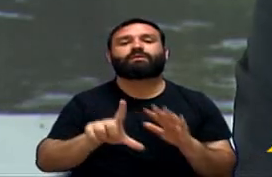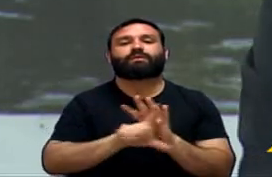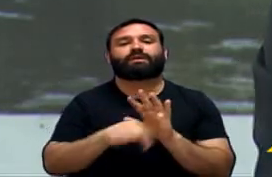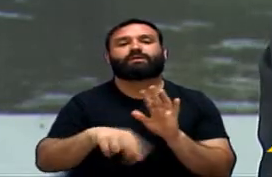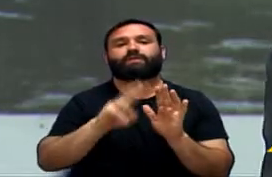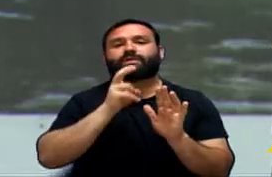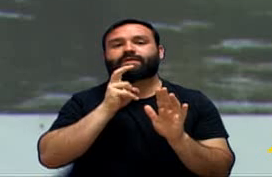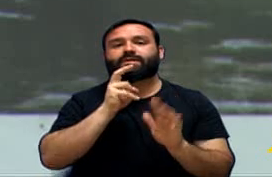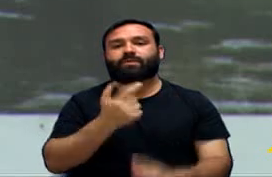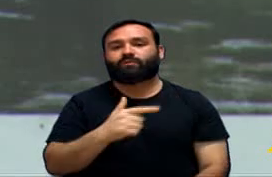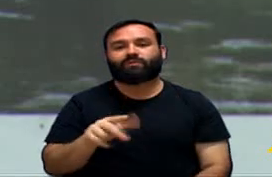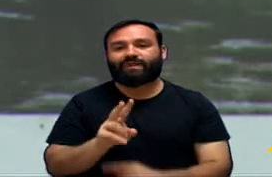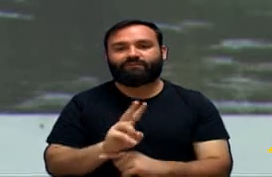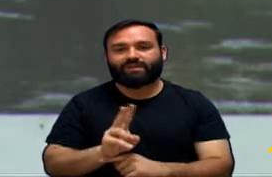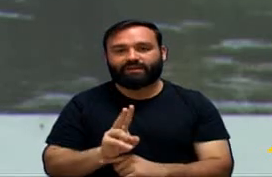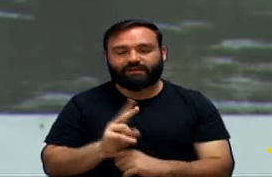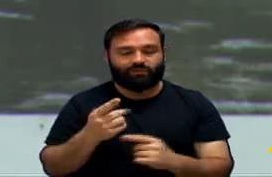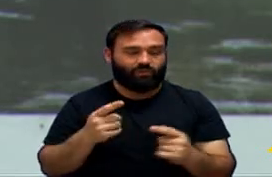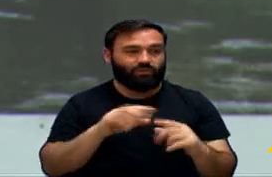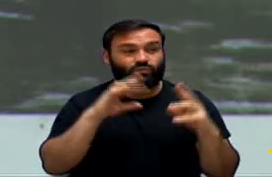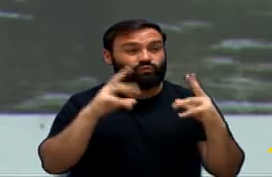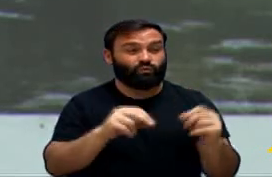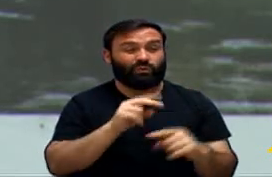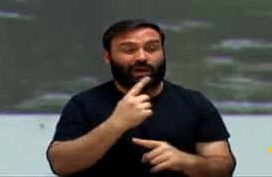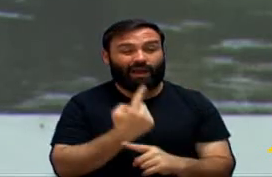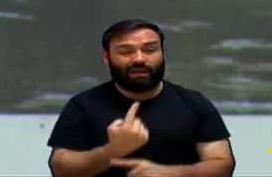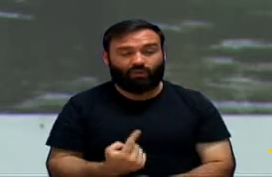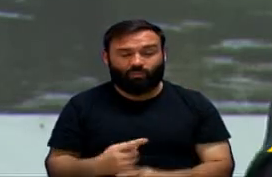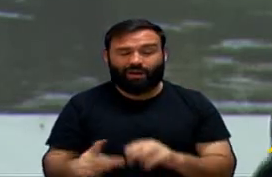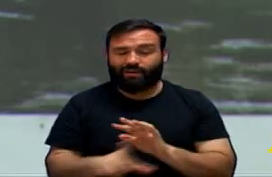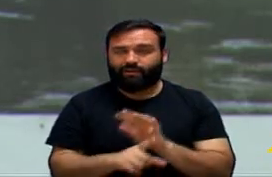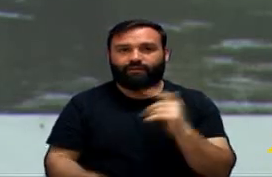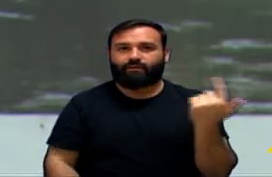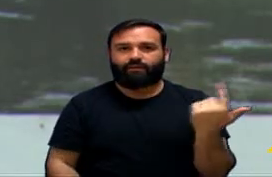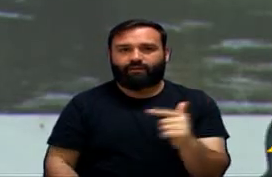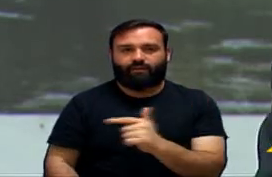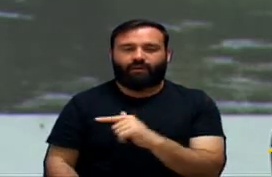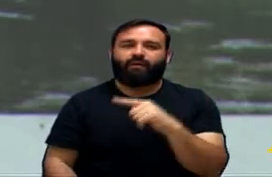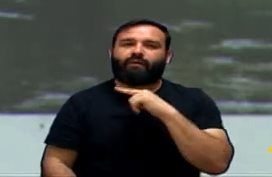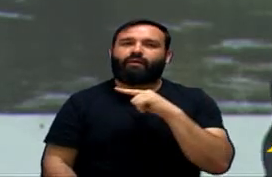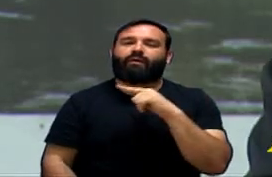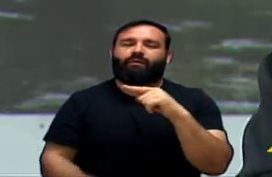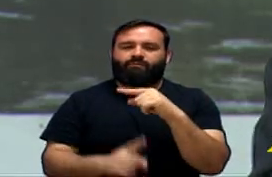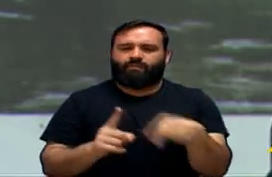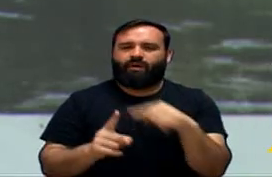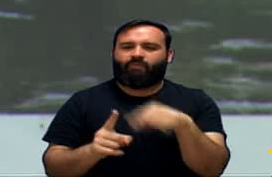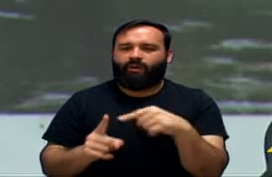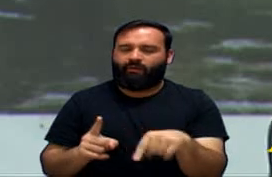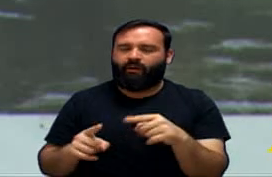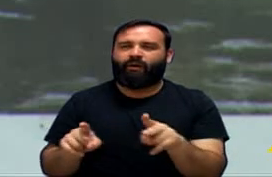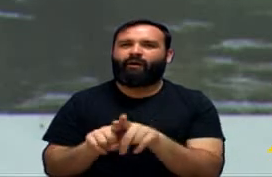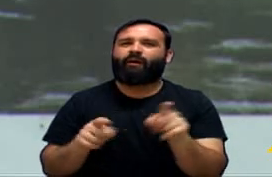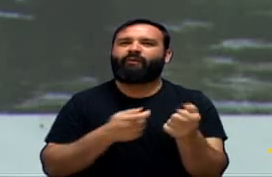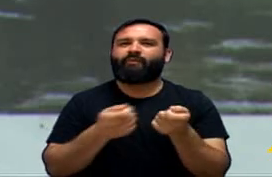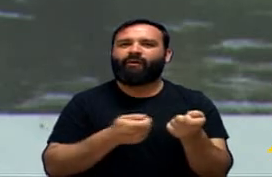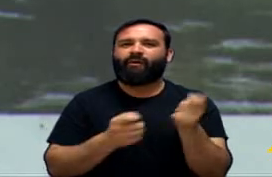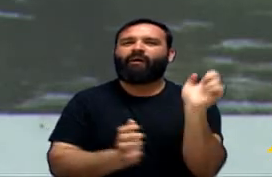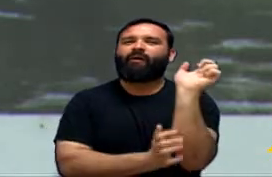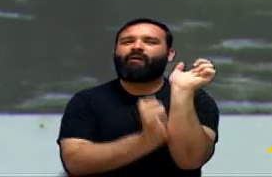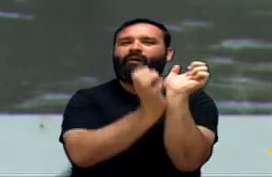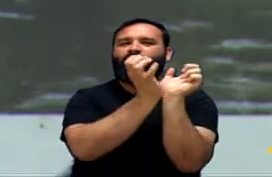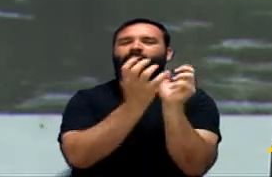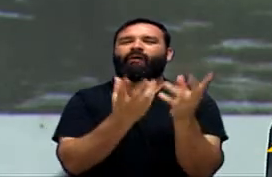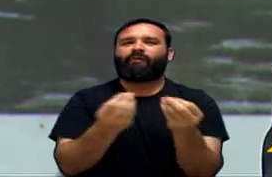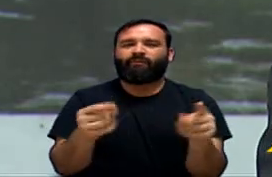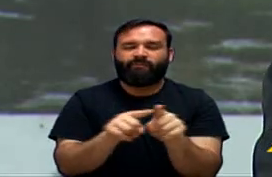Sorocaba nós não temos fiscalizadores para fiscal para todas essas leis tem muitas proibições regulamentações e burocracias na cidade de